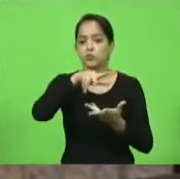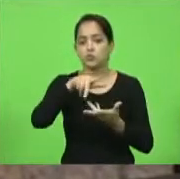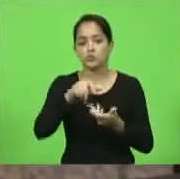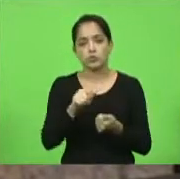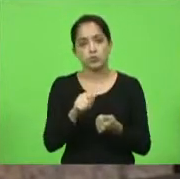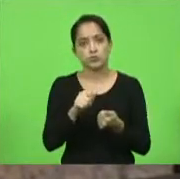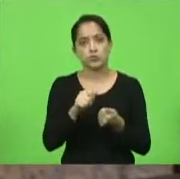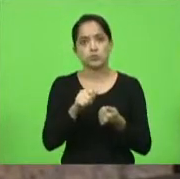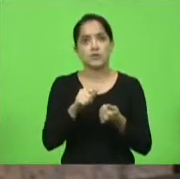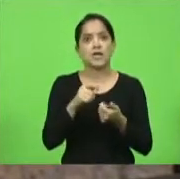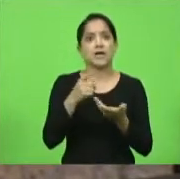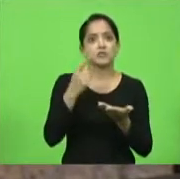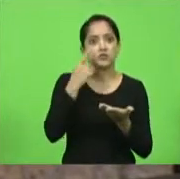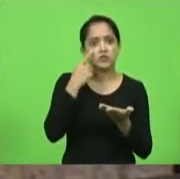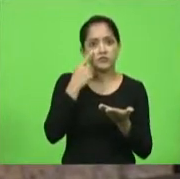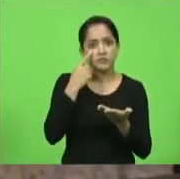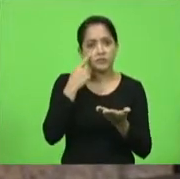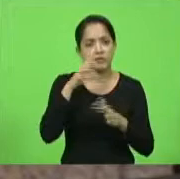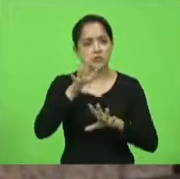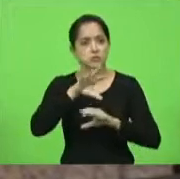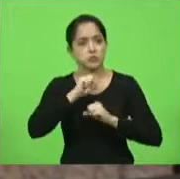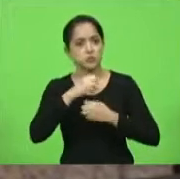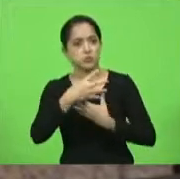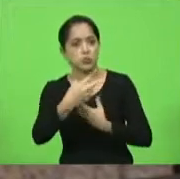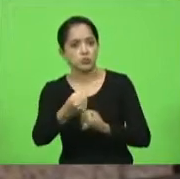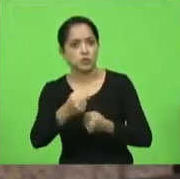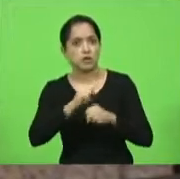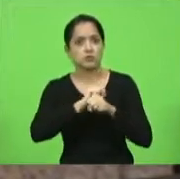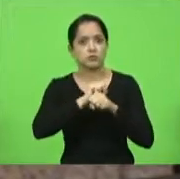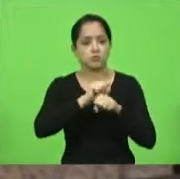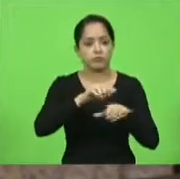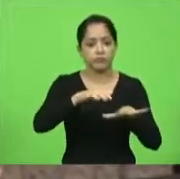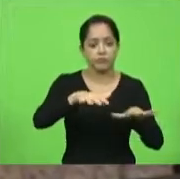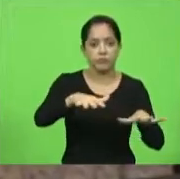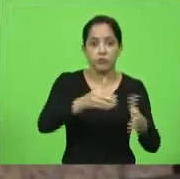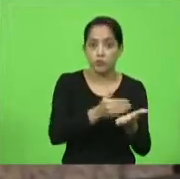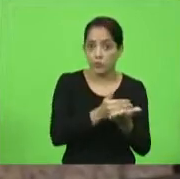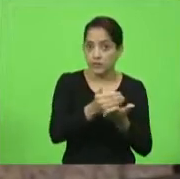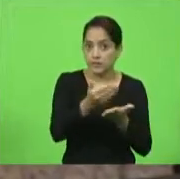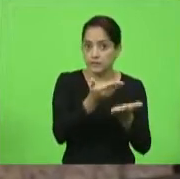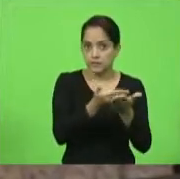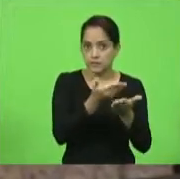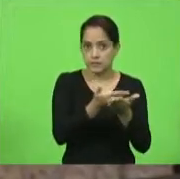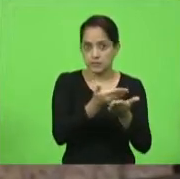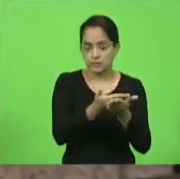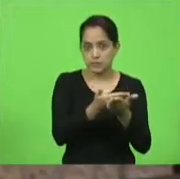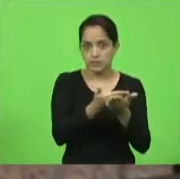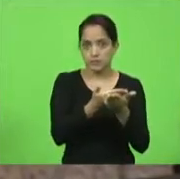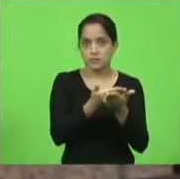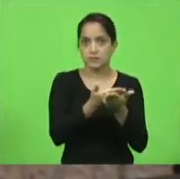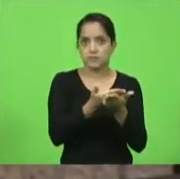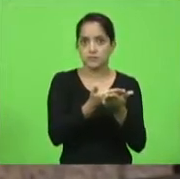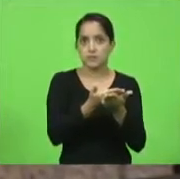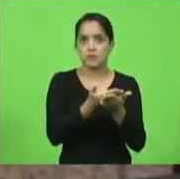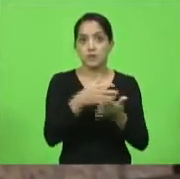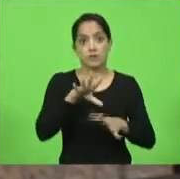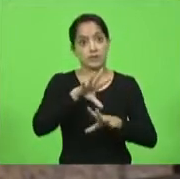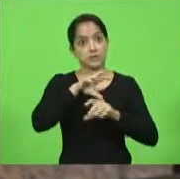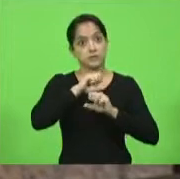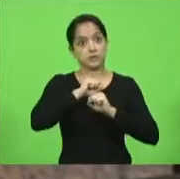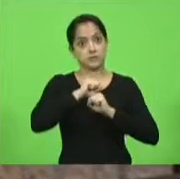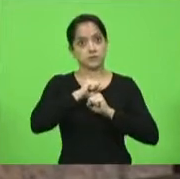de surto, de contágios entre professores no início das aulas. Ou seja, eles se contagiaram,